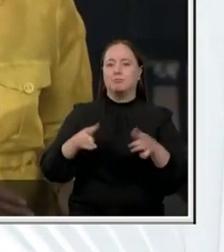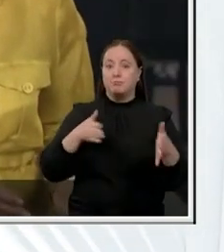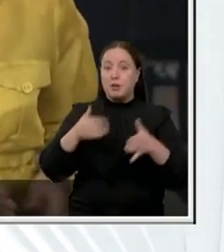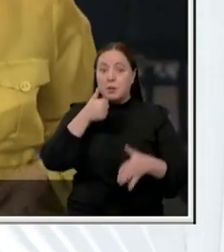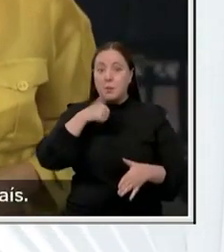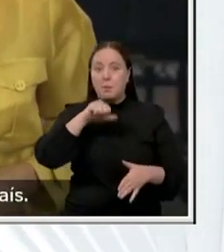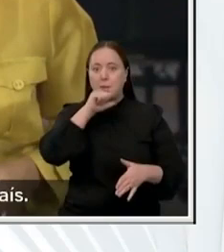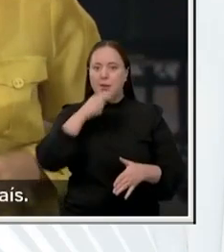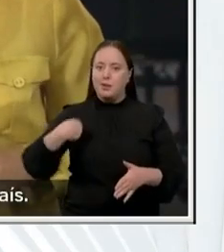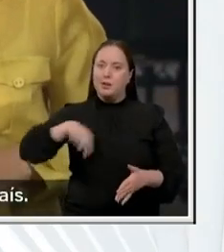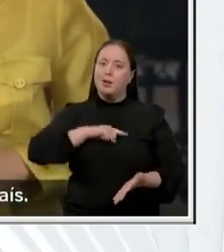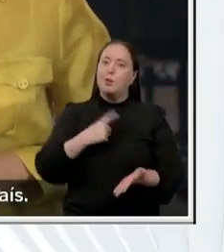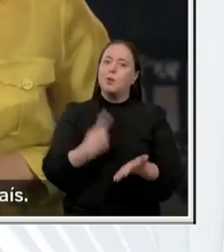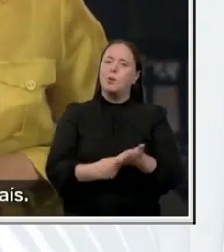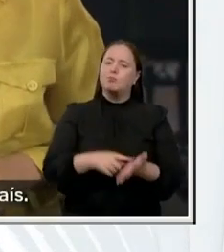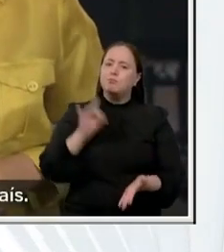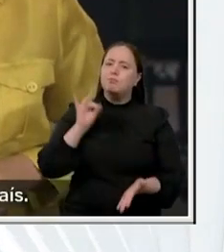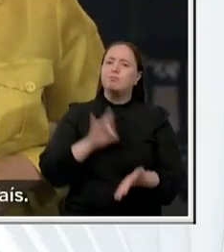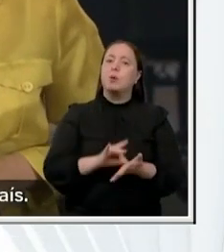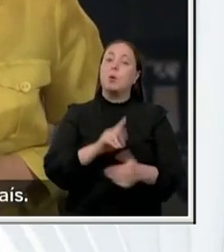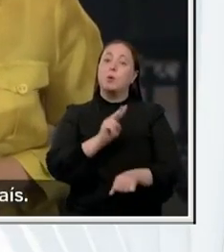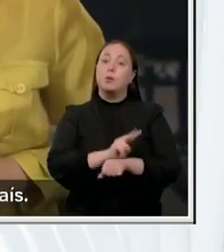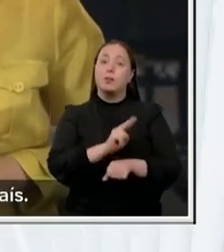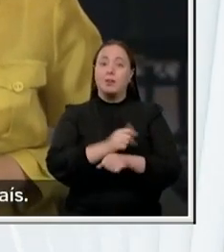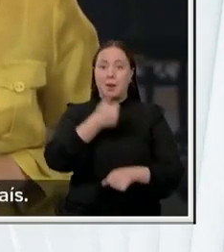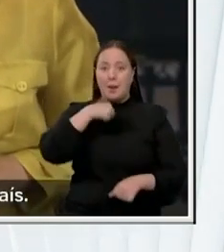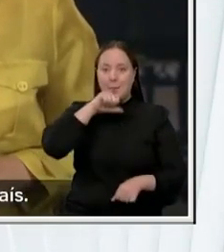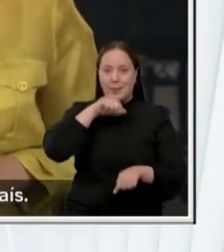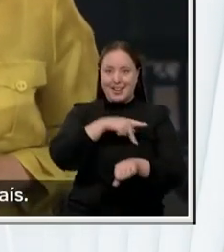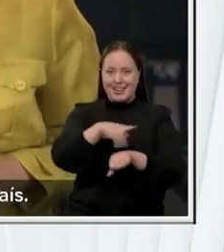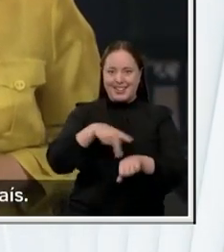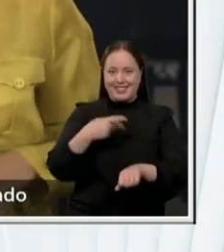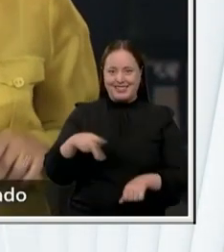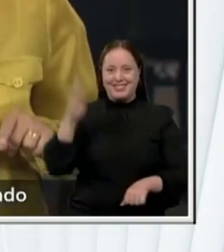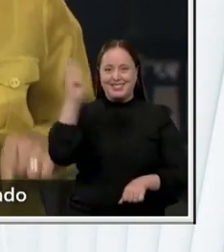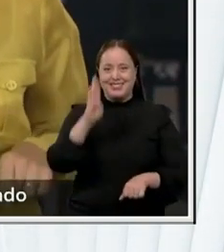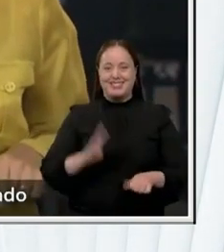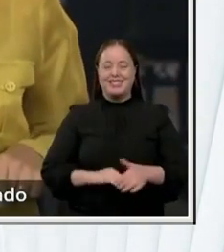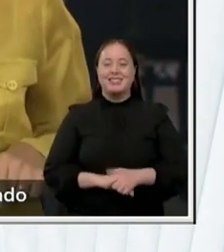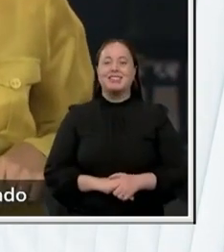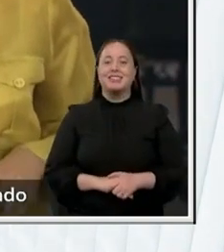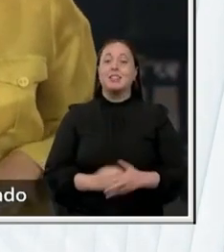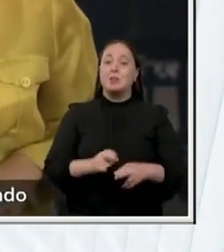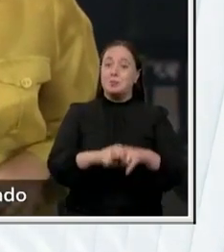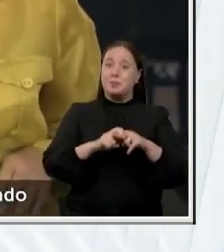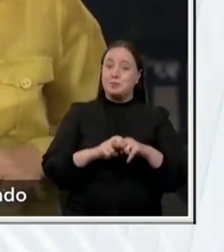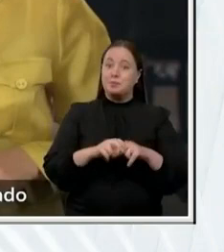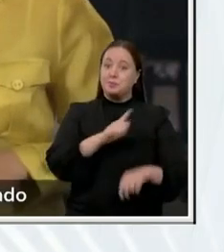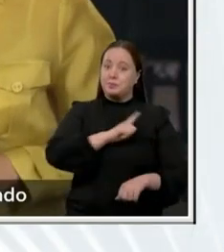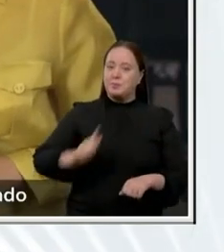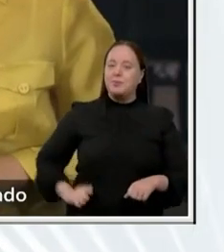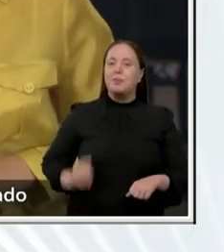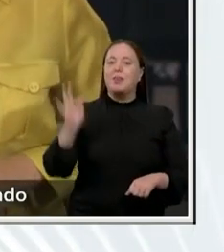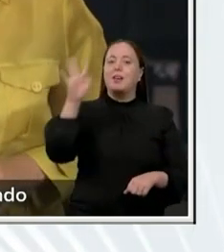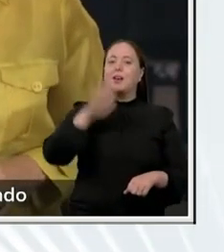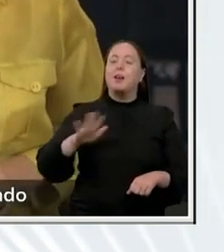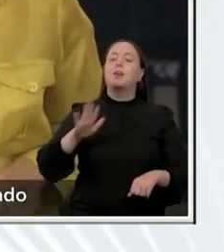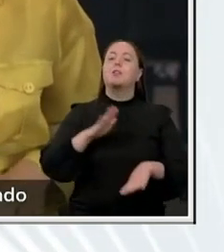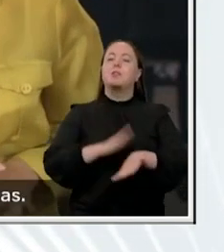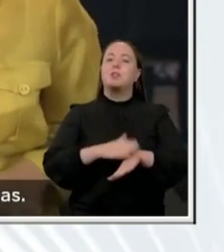tivesse protagonismo na mensagem do Dia das Mães e ainda completa falando que foi para atingir essa e